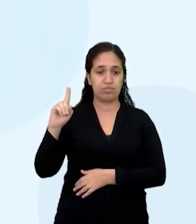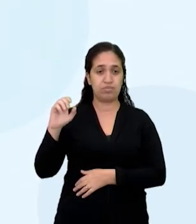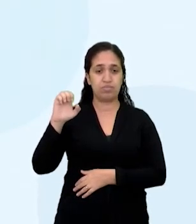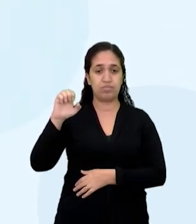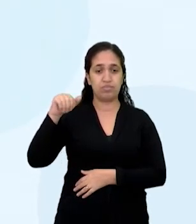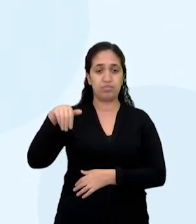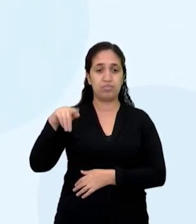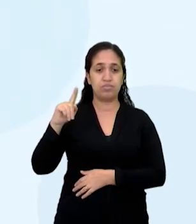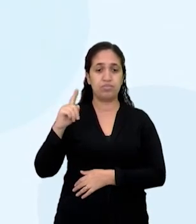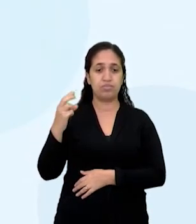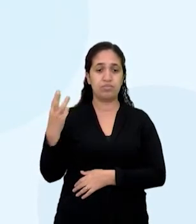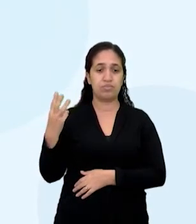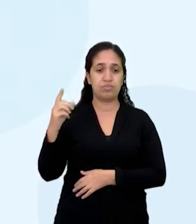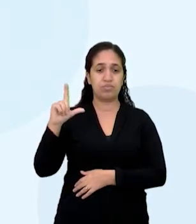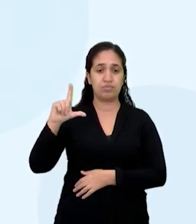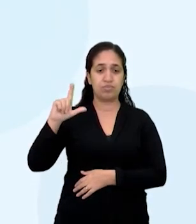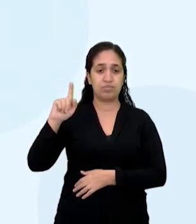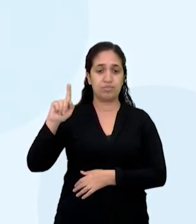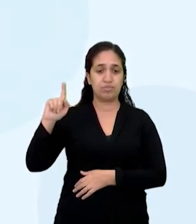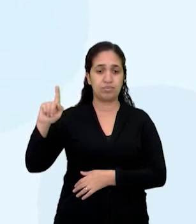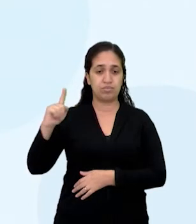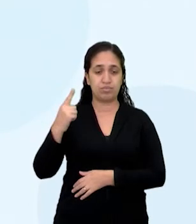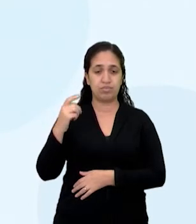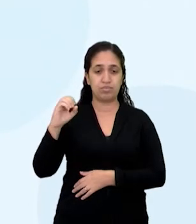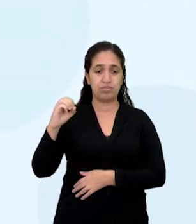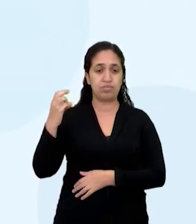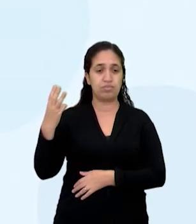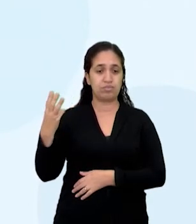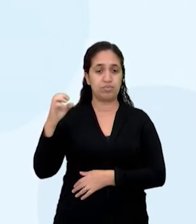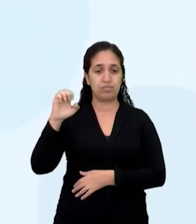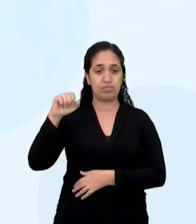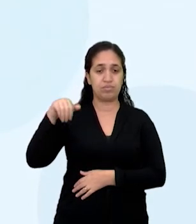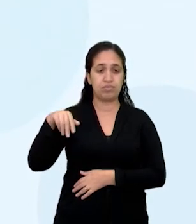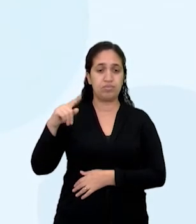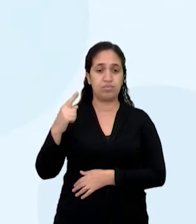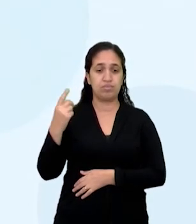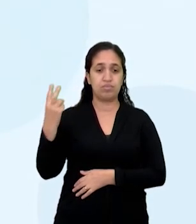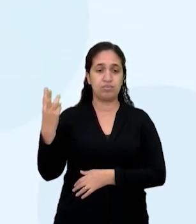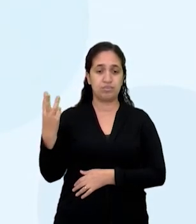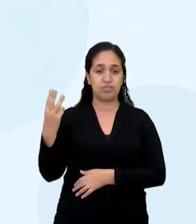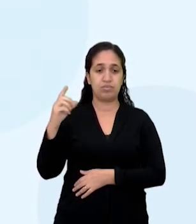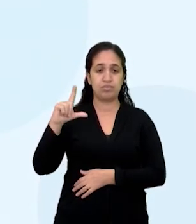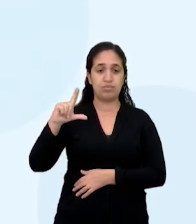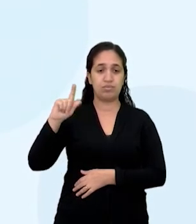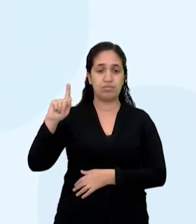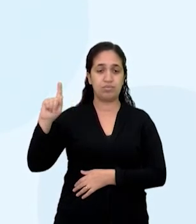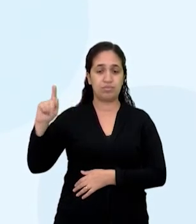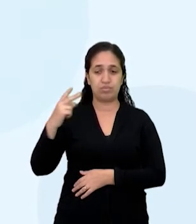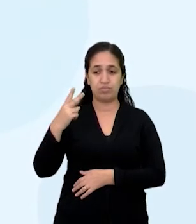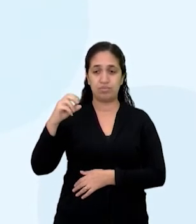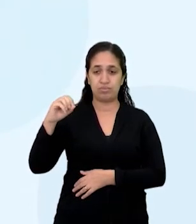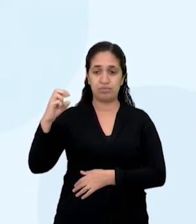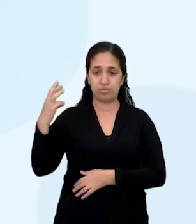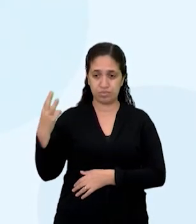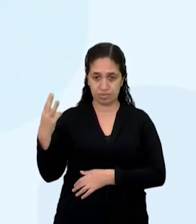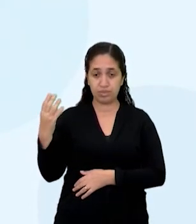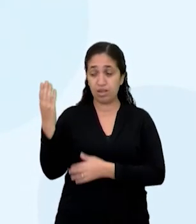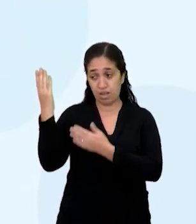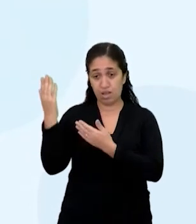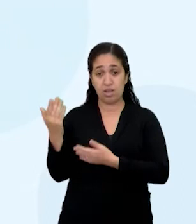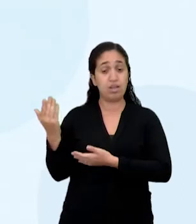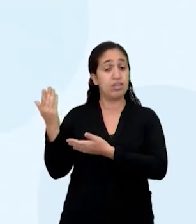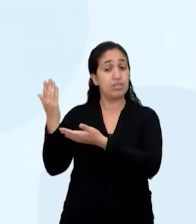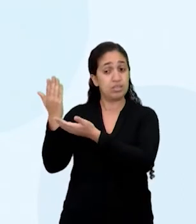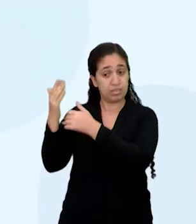EM13 LGG 103, M13 LGG 203. Então, são essas